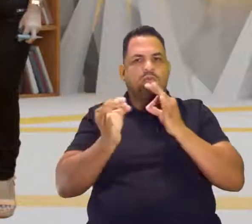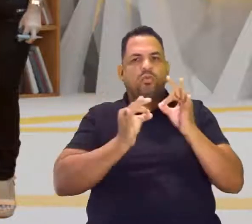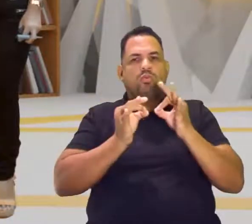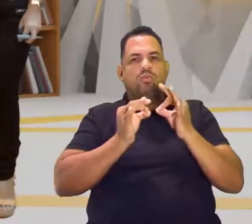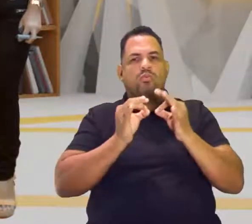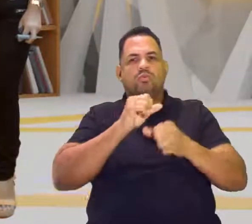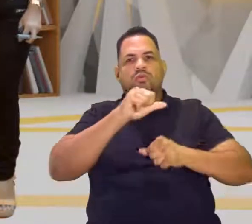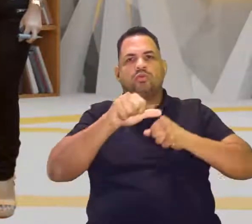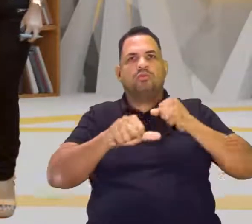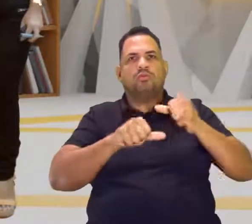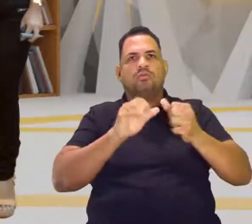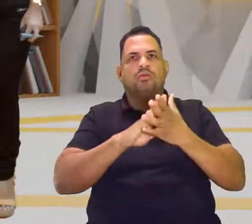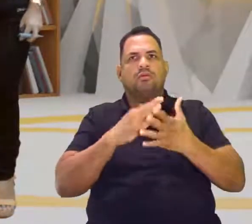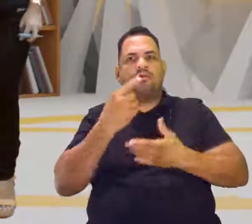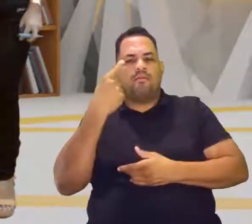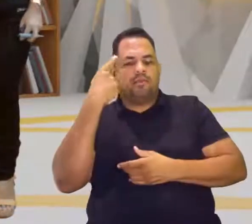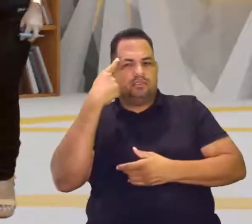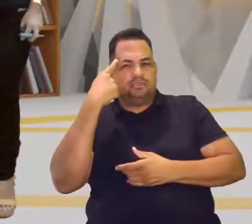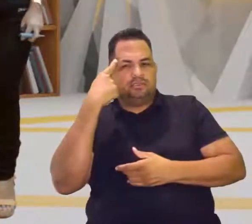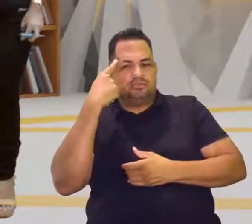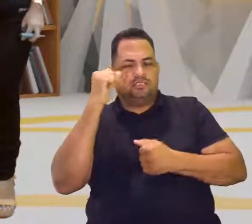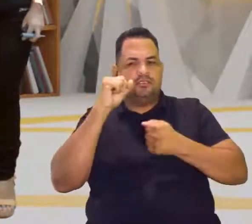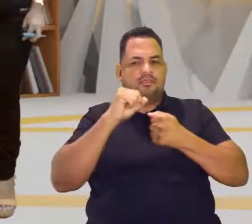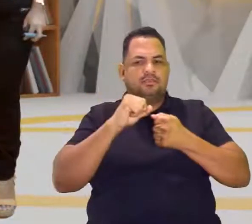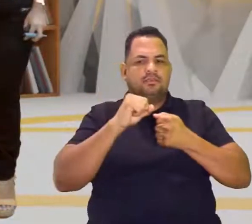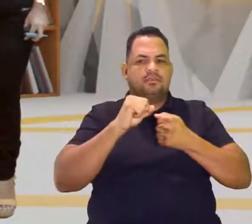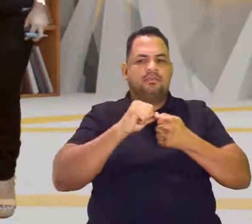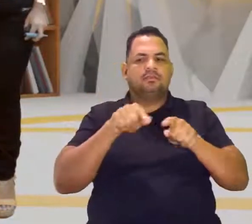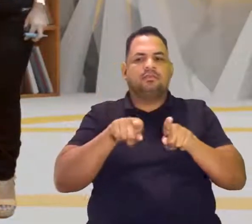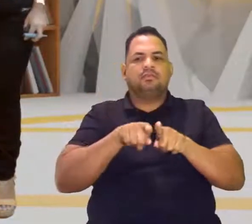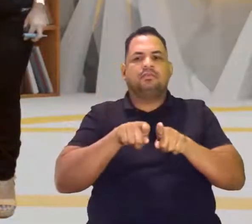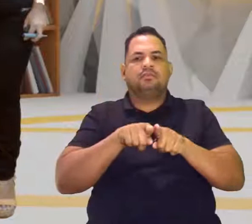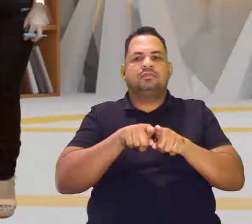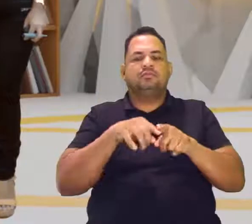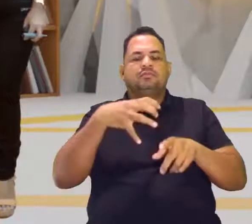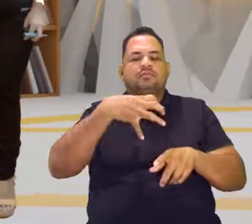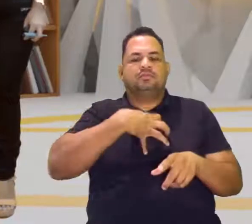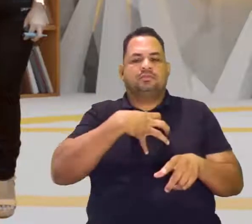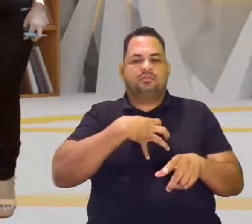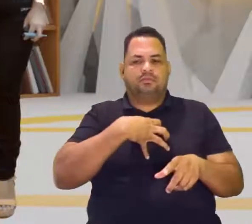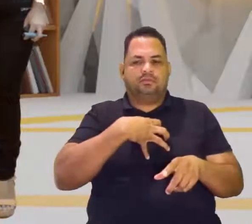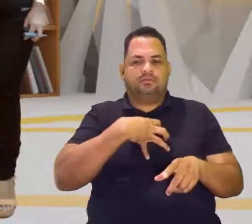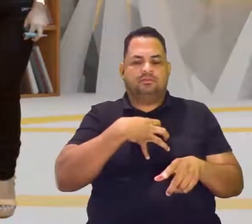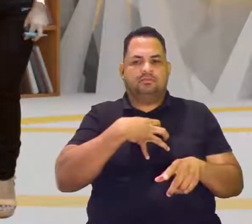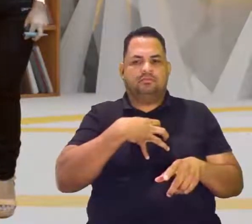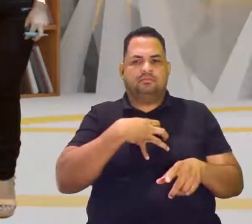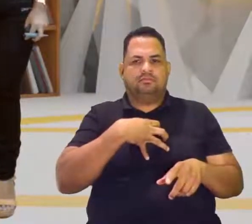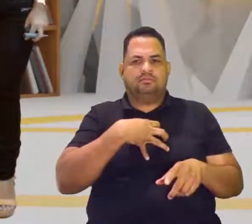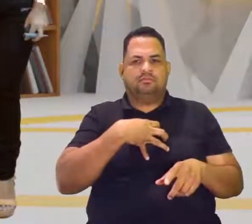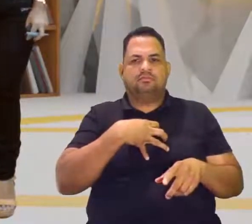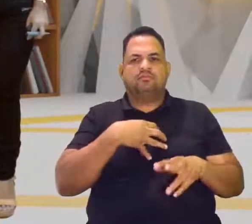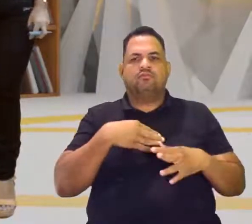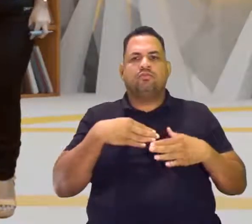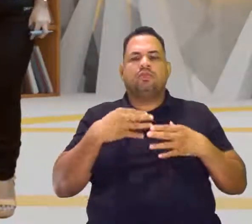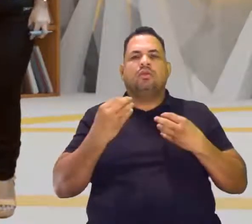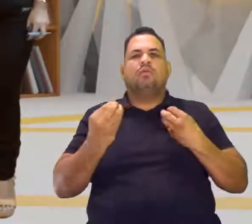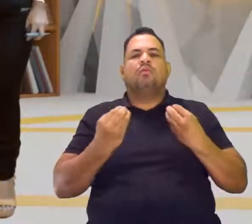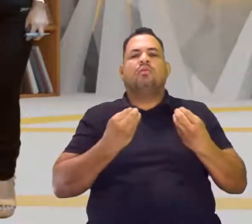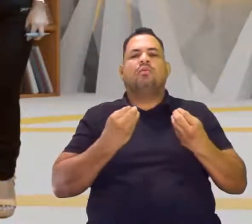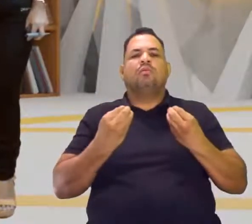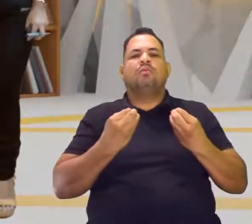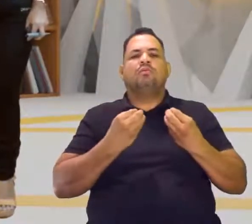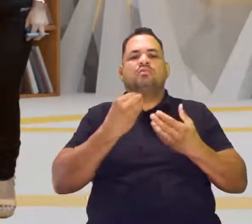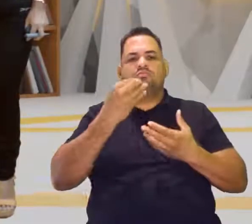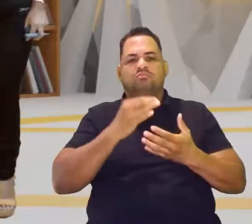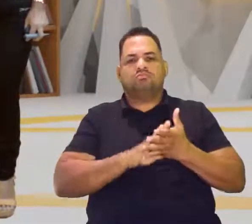forma de pensar é para minha forma de agir e para minha forma de sentir bom E como que